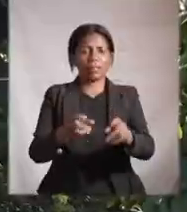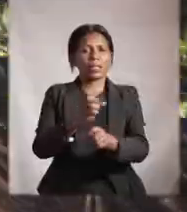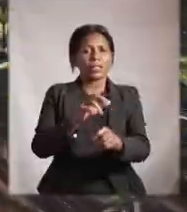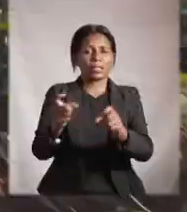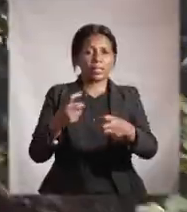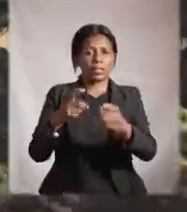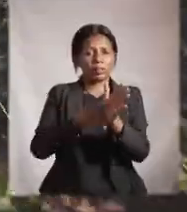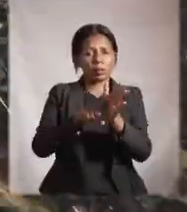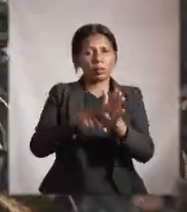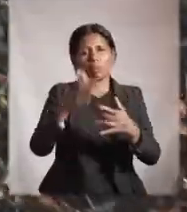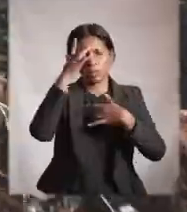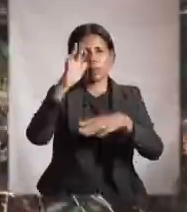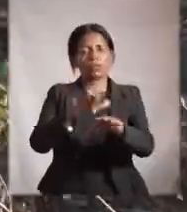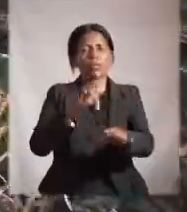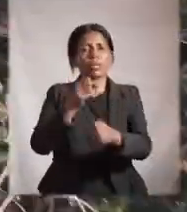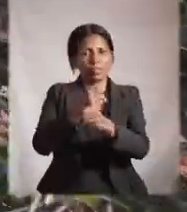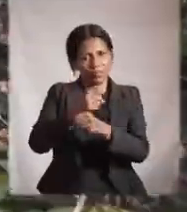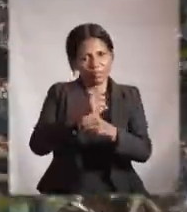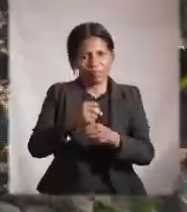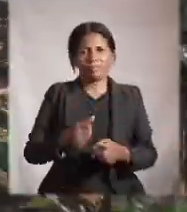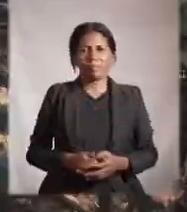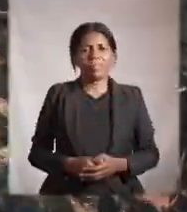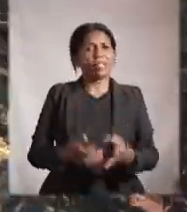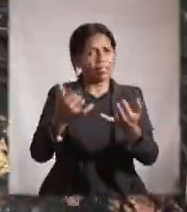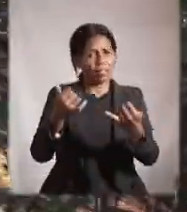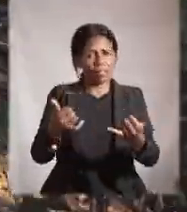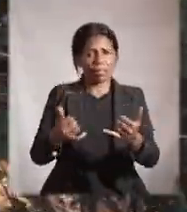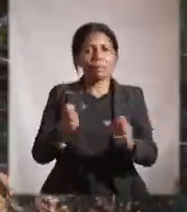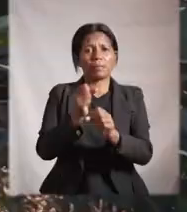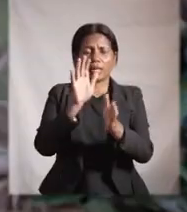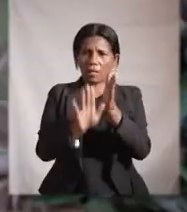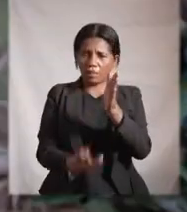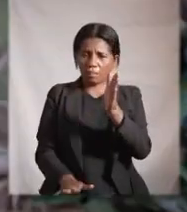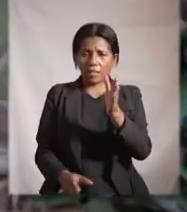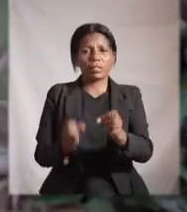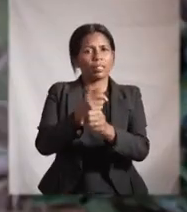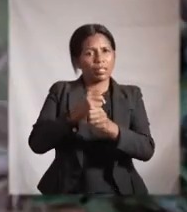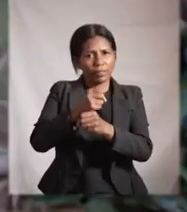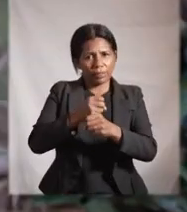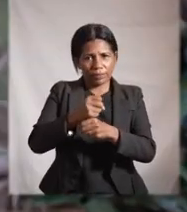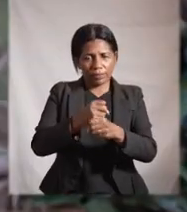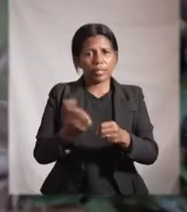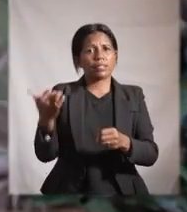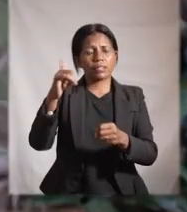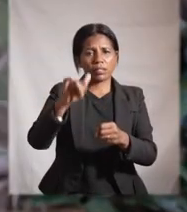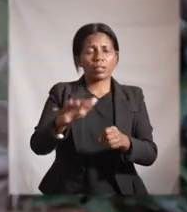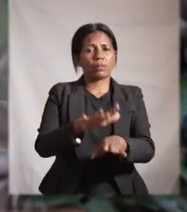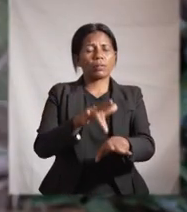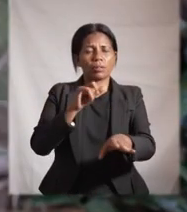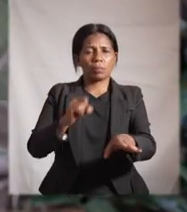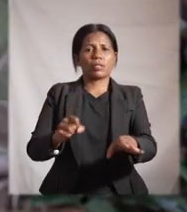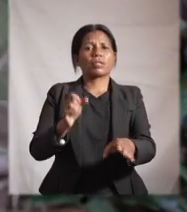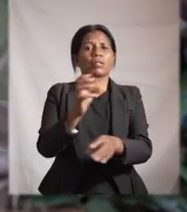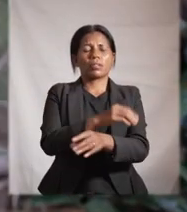va pesti, numoras atu ataca. Idane, bele hamenus produção café, no afeta mos